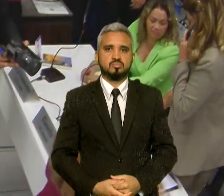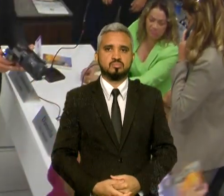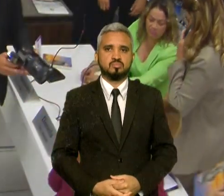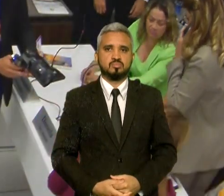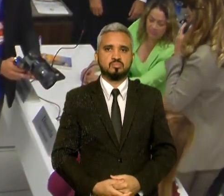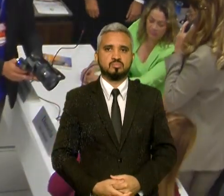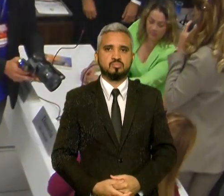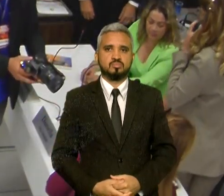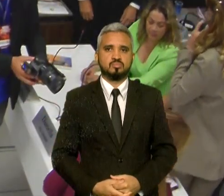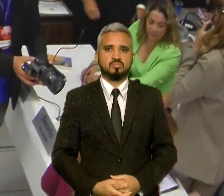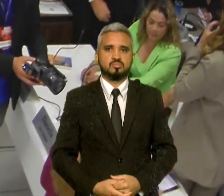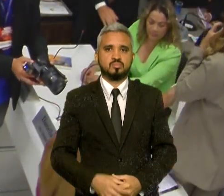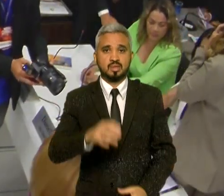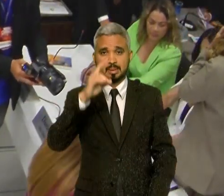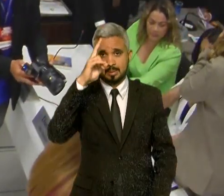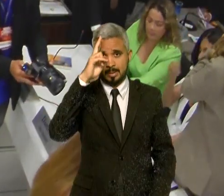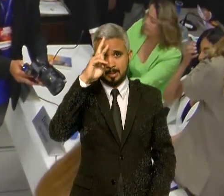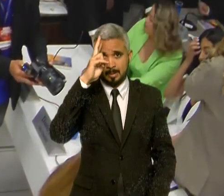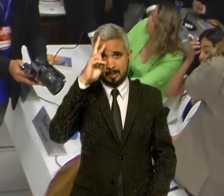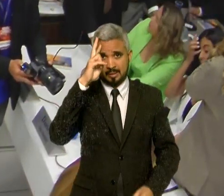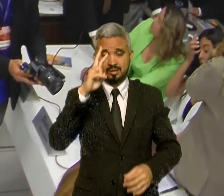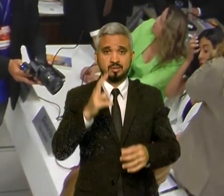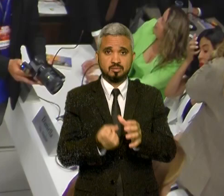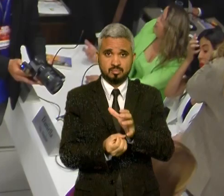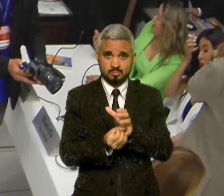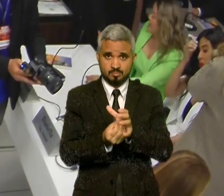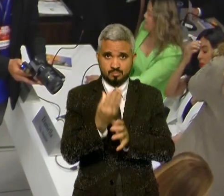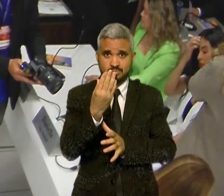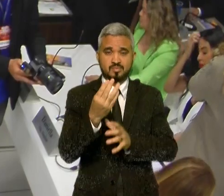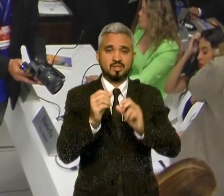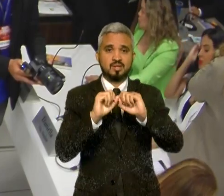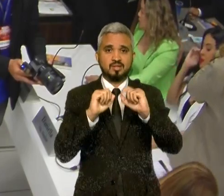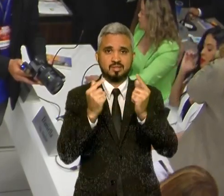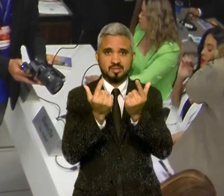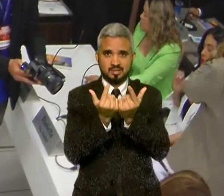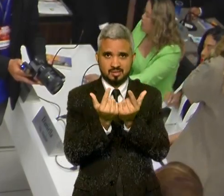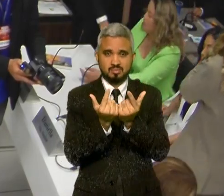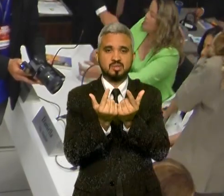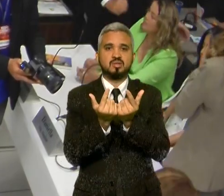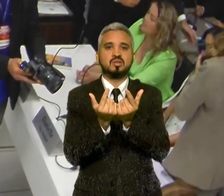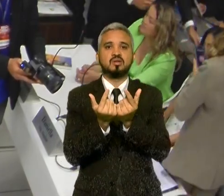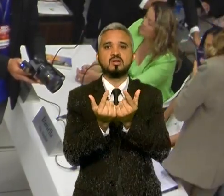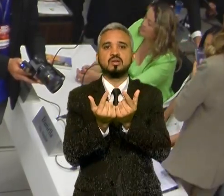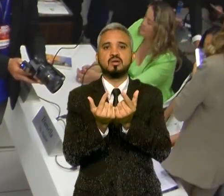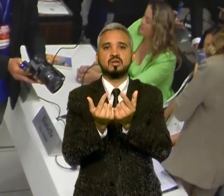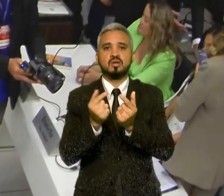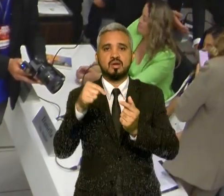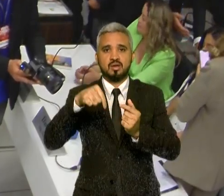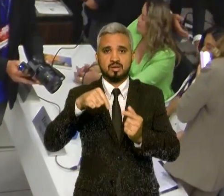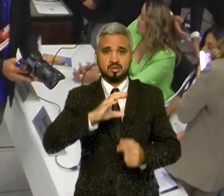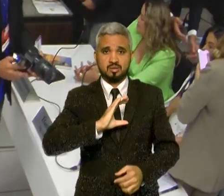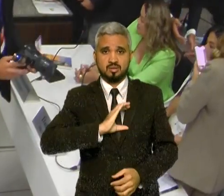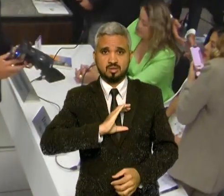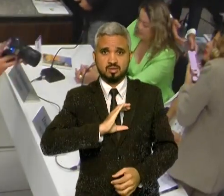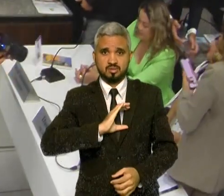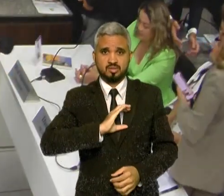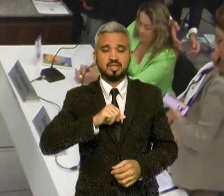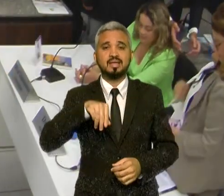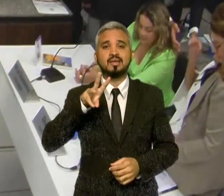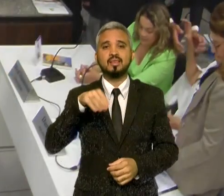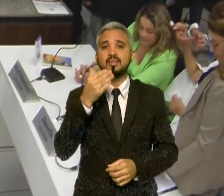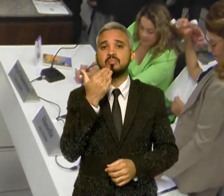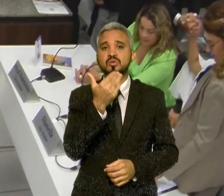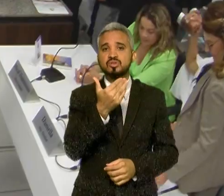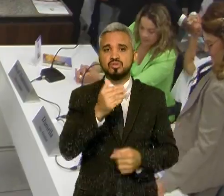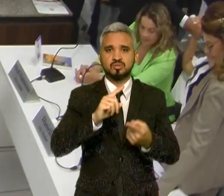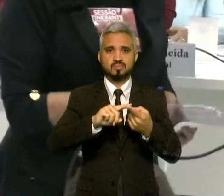Só para relembrar, a instalação da Assembleia Itinerante aqui em Caxias foi proposta pelas deputadas Daniela, do PSB, e Cláudia